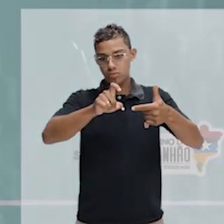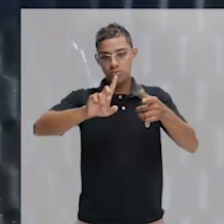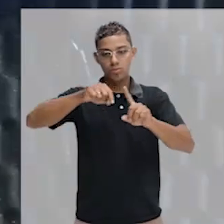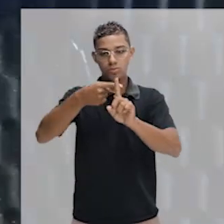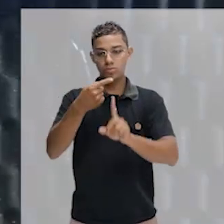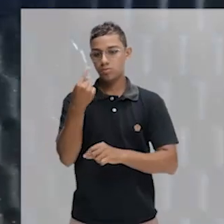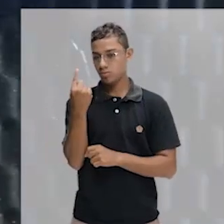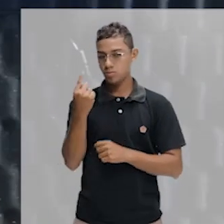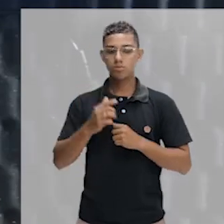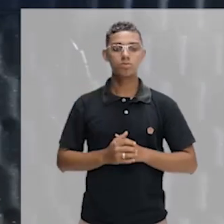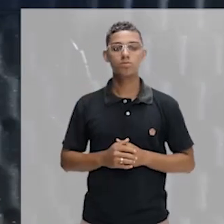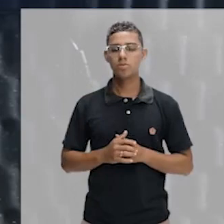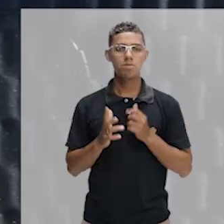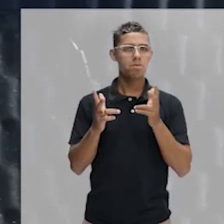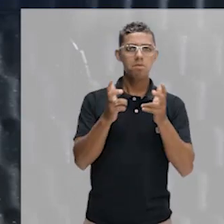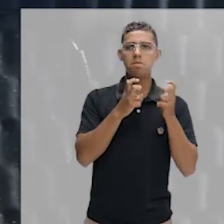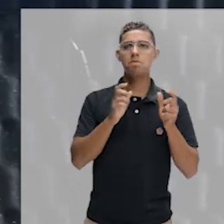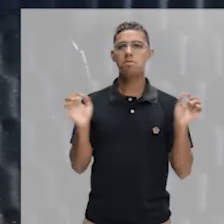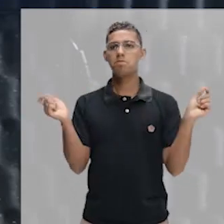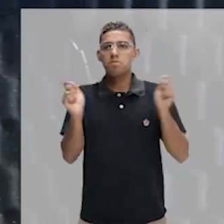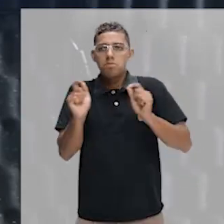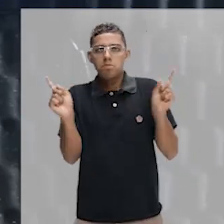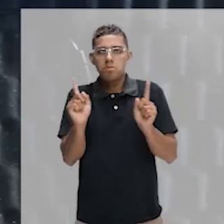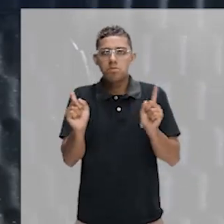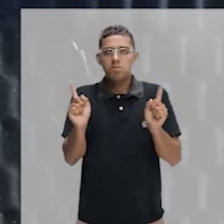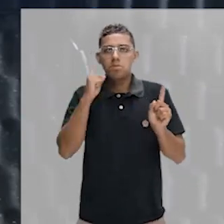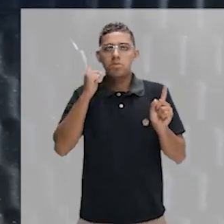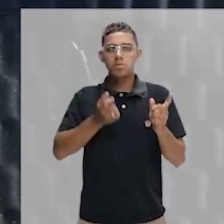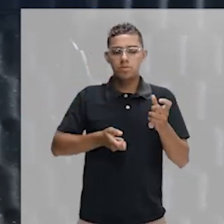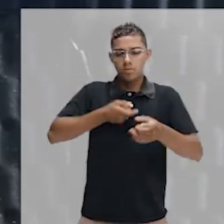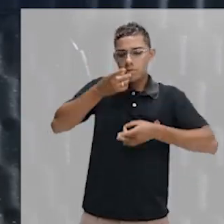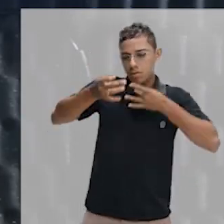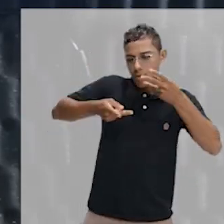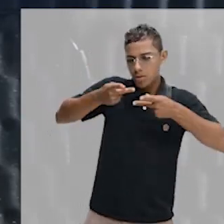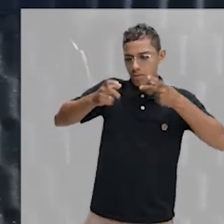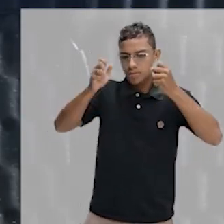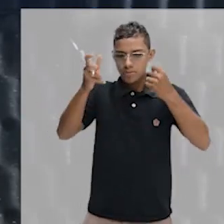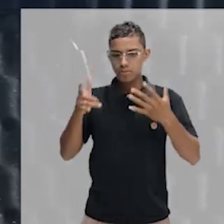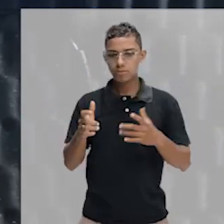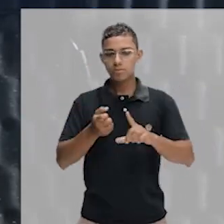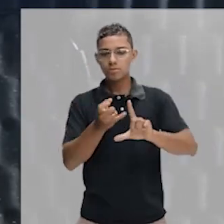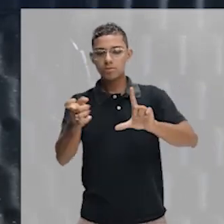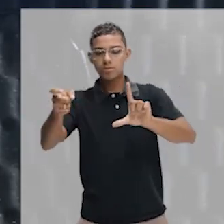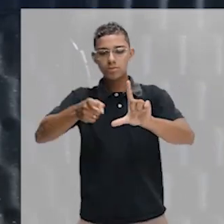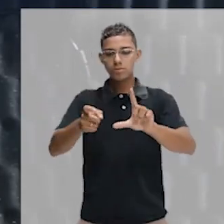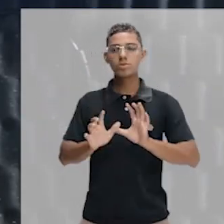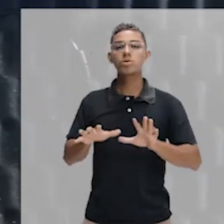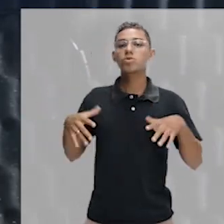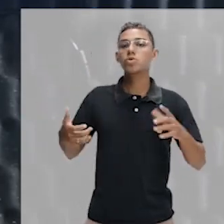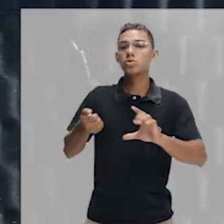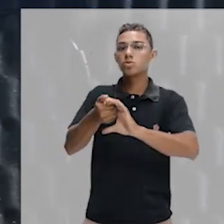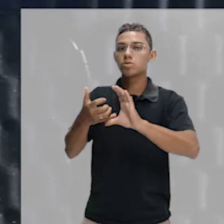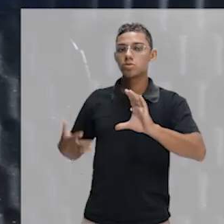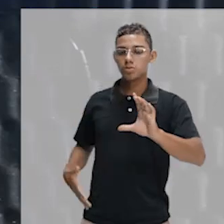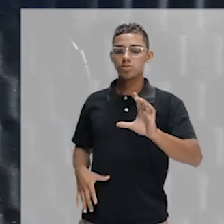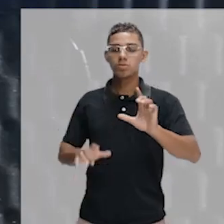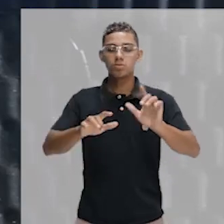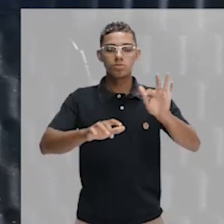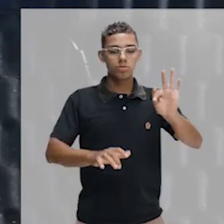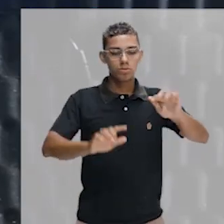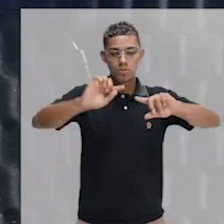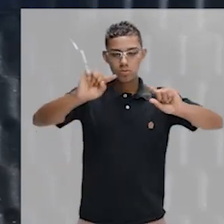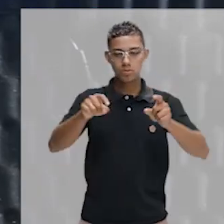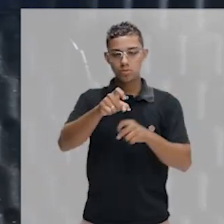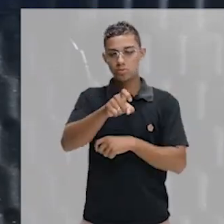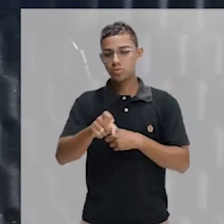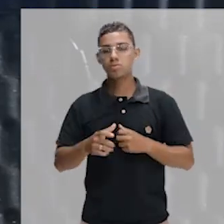que ele nem mencionou que se trata de uma função exponencial Mas qual é a característica de função exponencial a